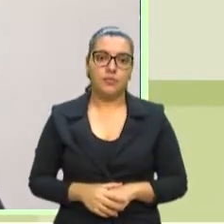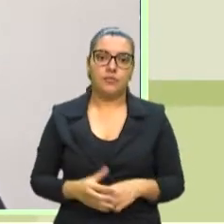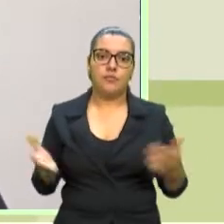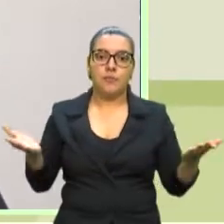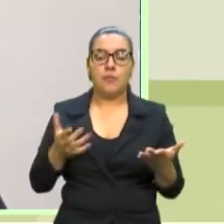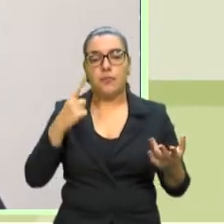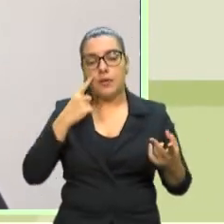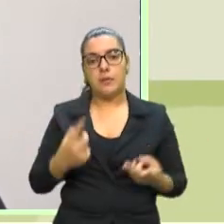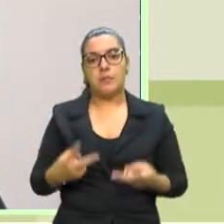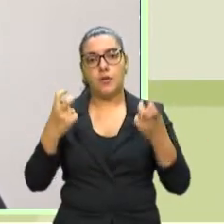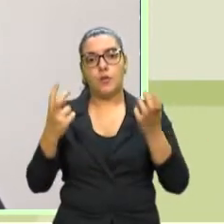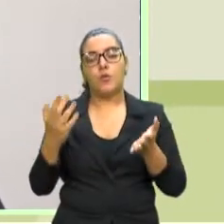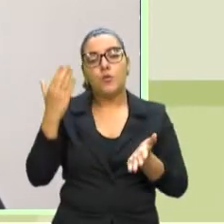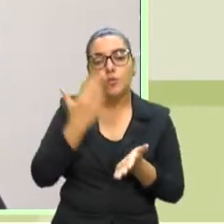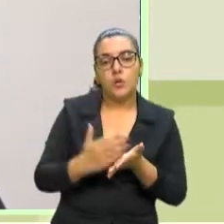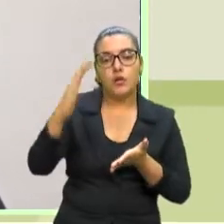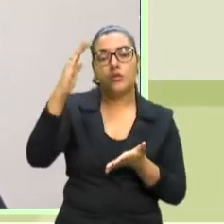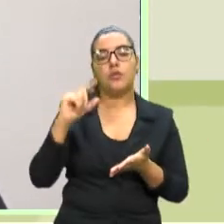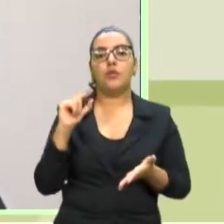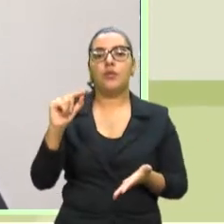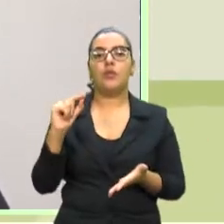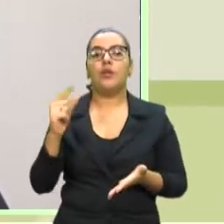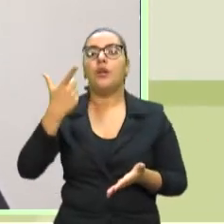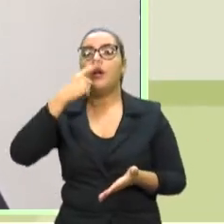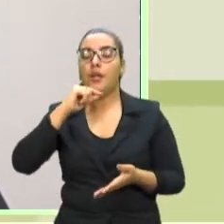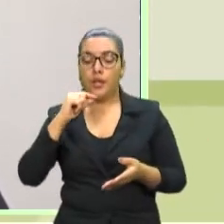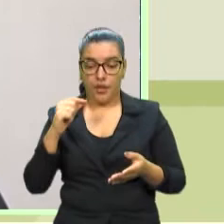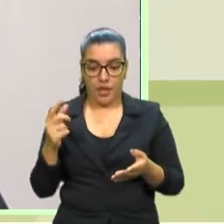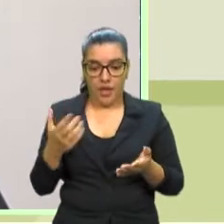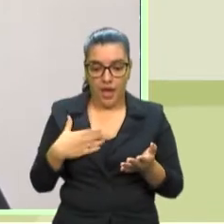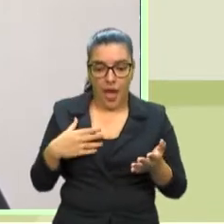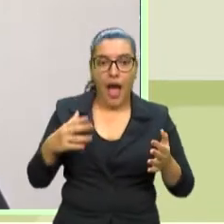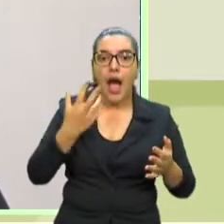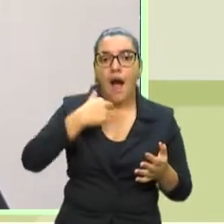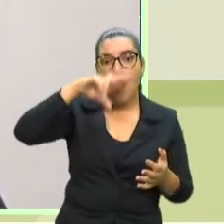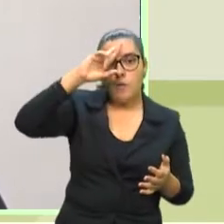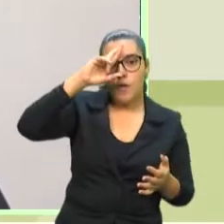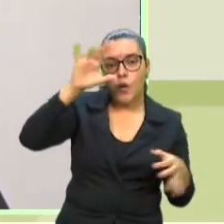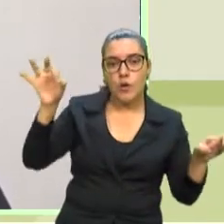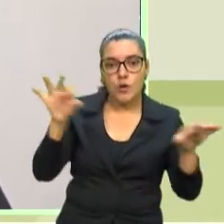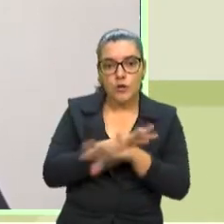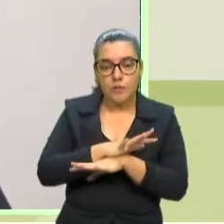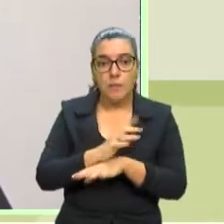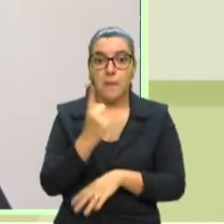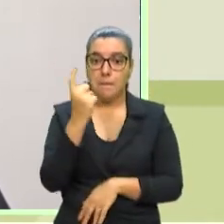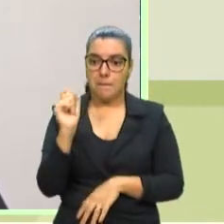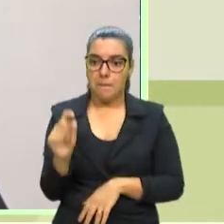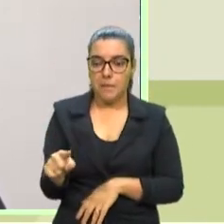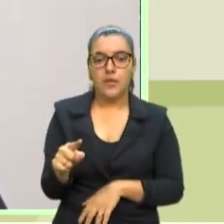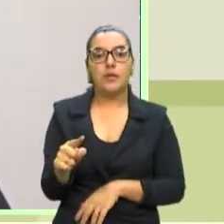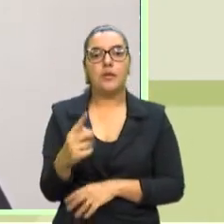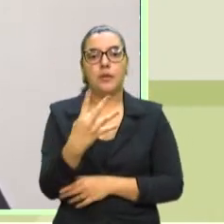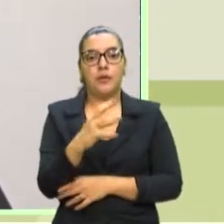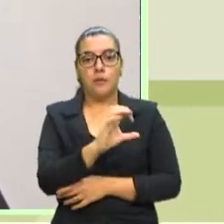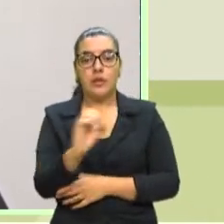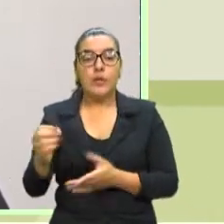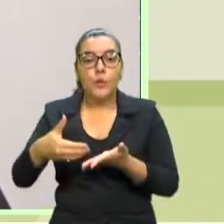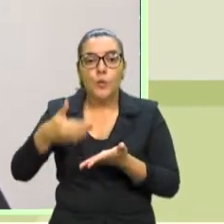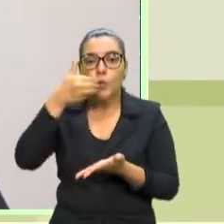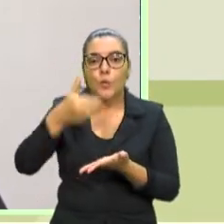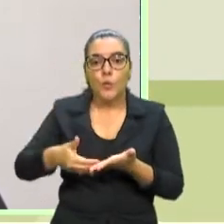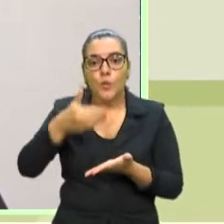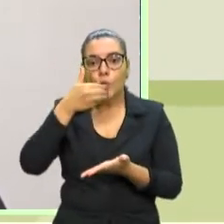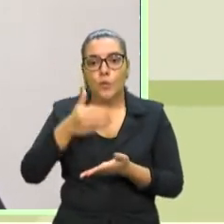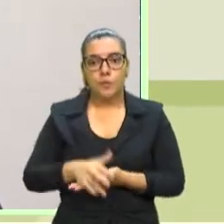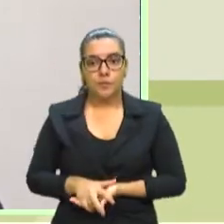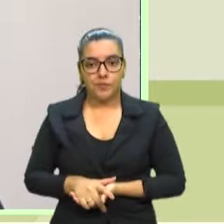nós iniciamos entregando quentinhas, né, com 1.000 quentinhas e 400 sopas. 1.000 quentinhas